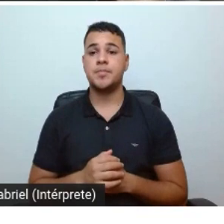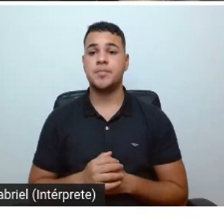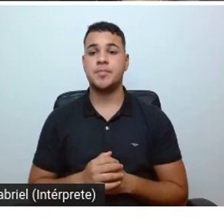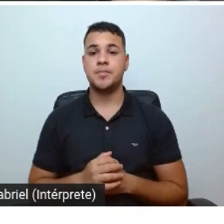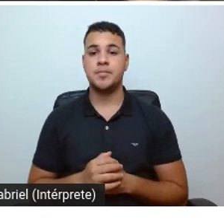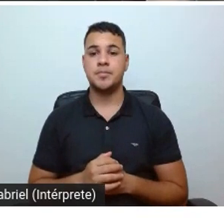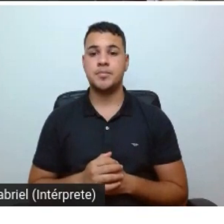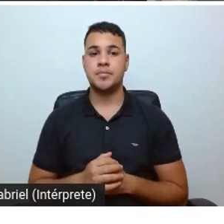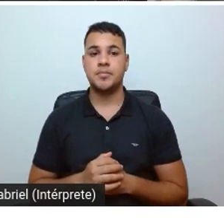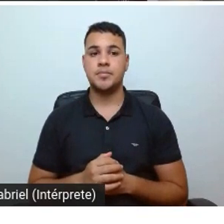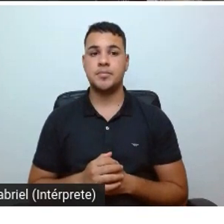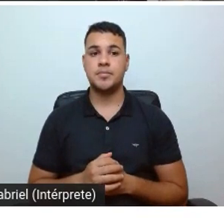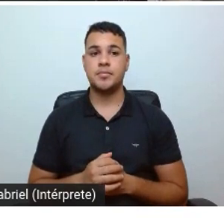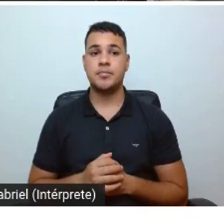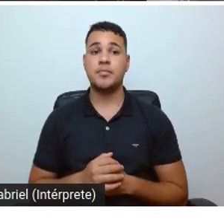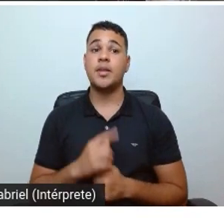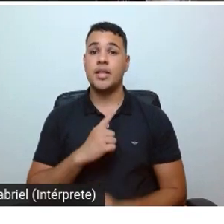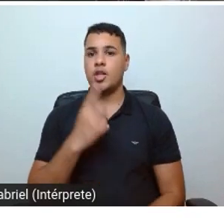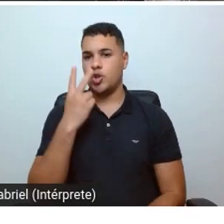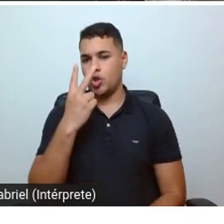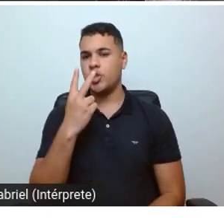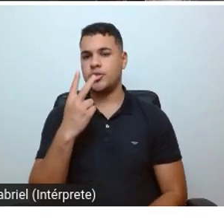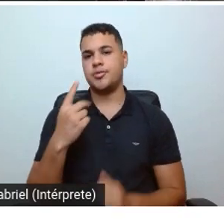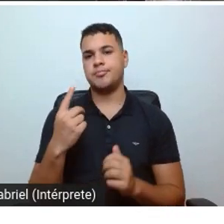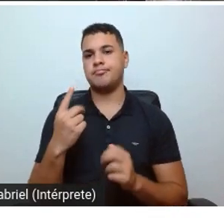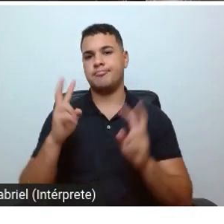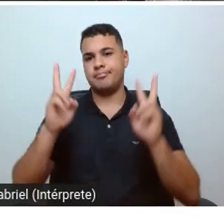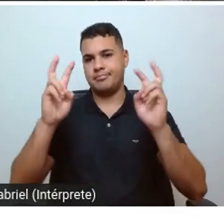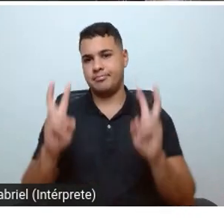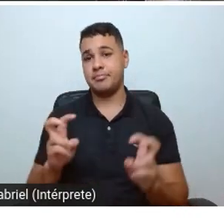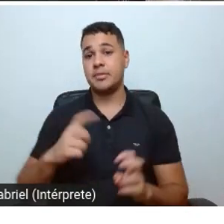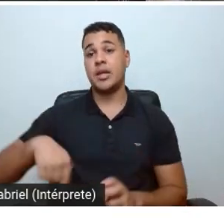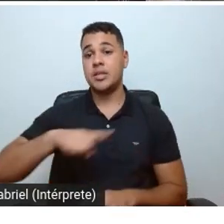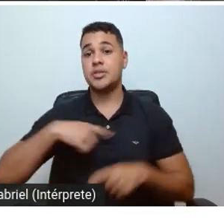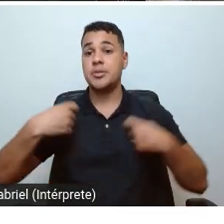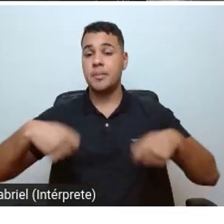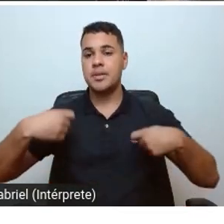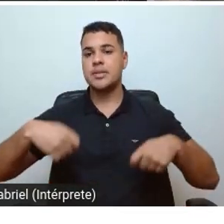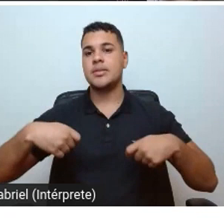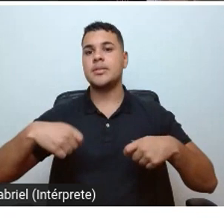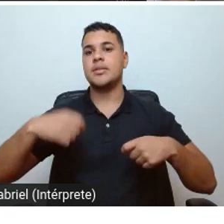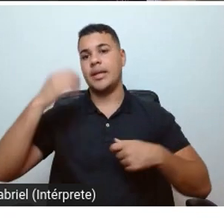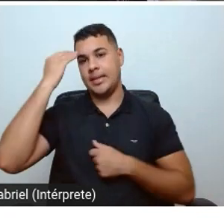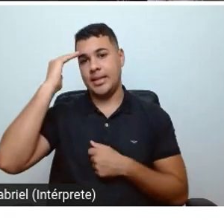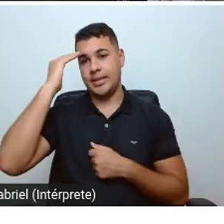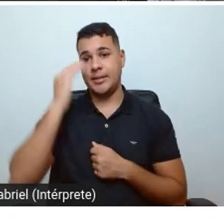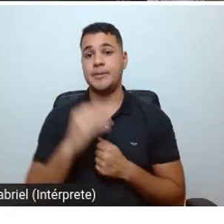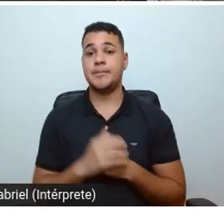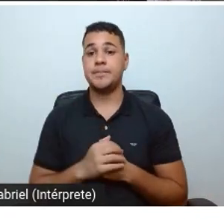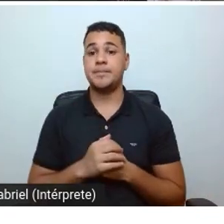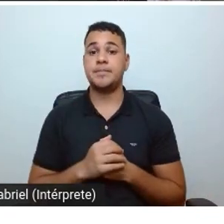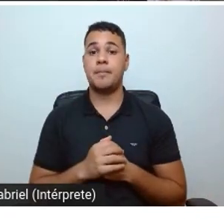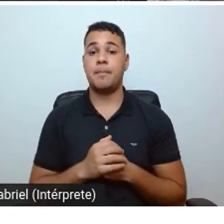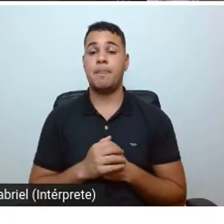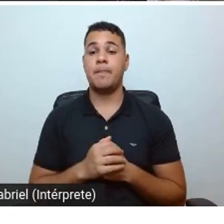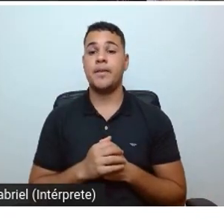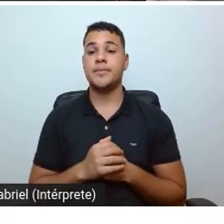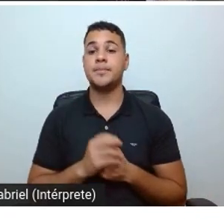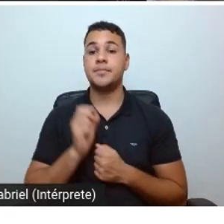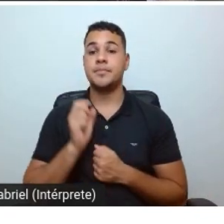a gente tem dois pontos que nós podemos observar. Quando na automática ela deu